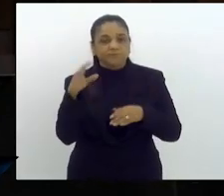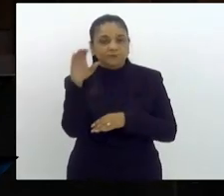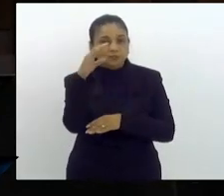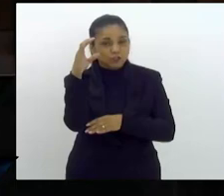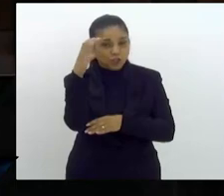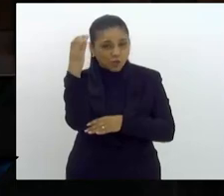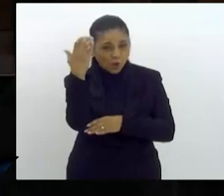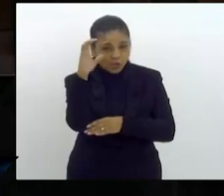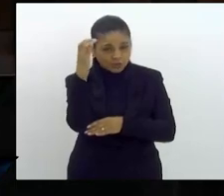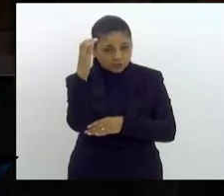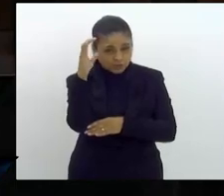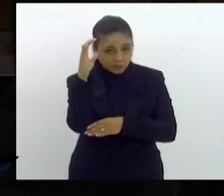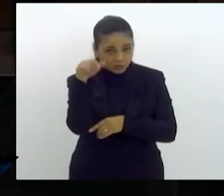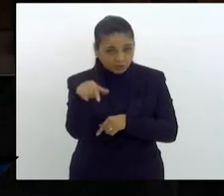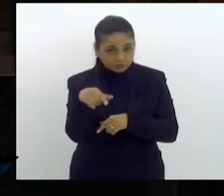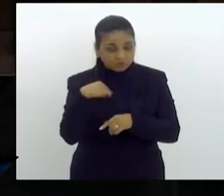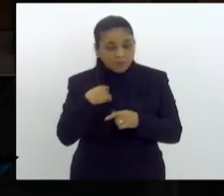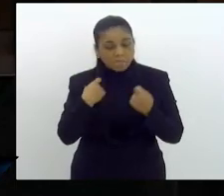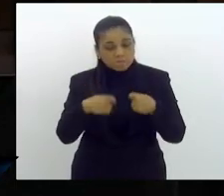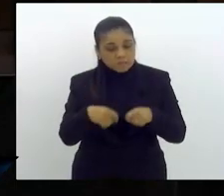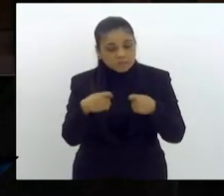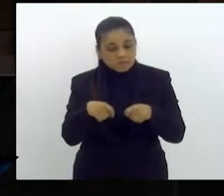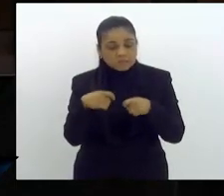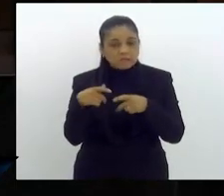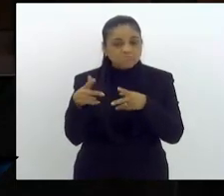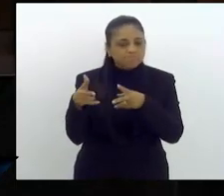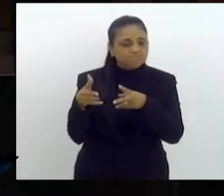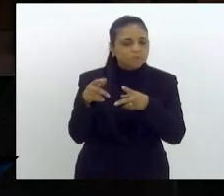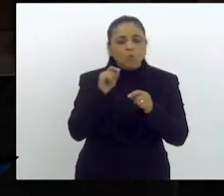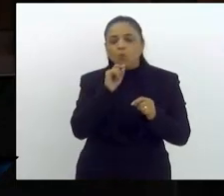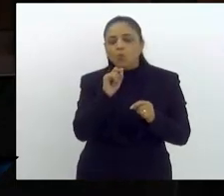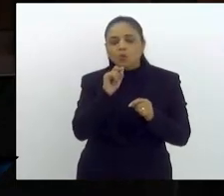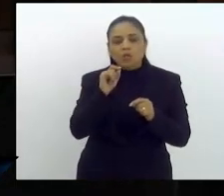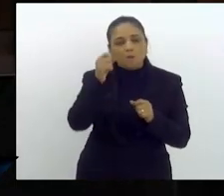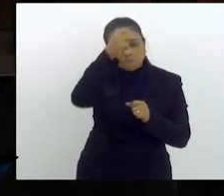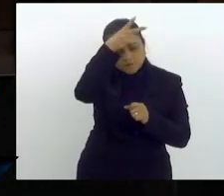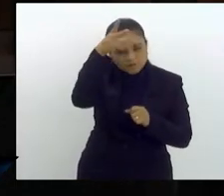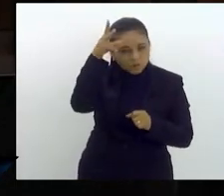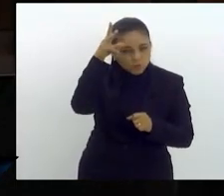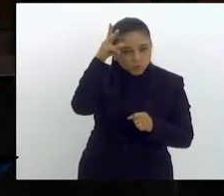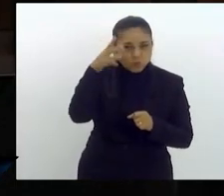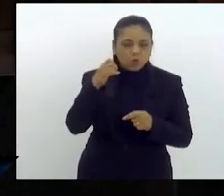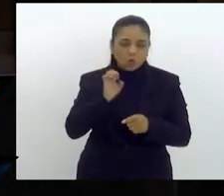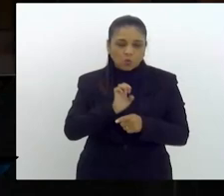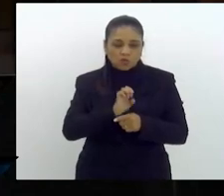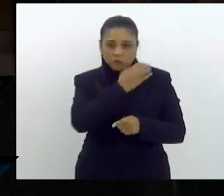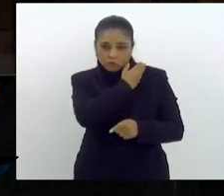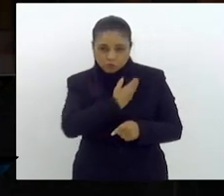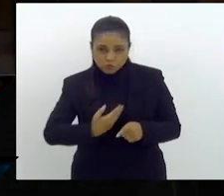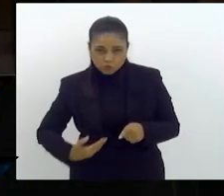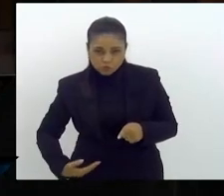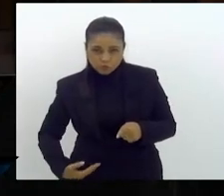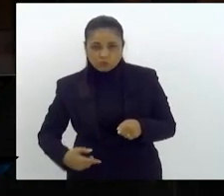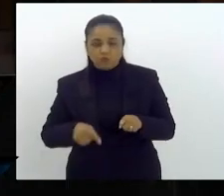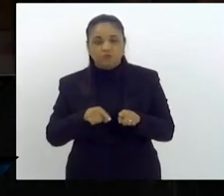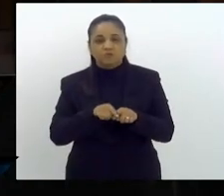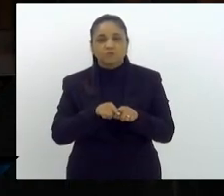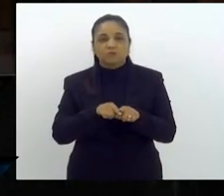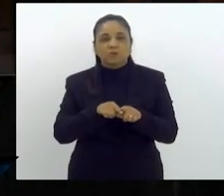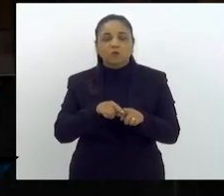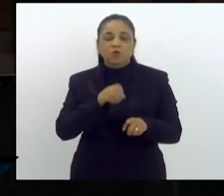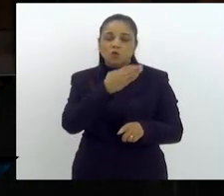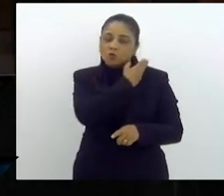um raio x Claro daquilo que a prefeitura daquilo que o governo do estado aquilo que o governo federal através de suas